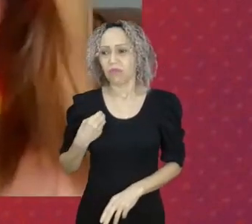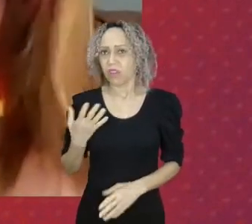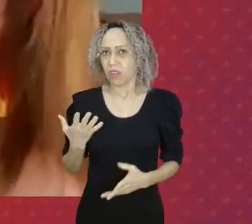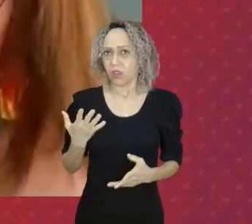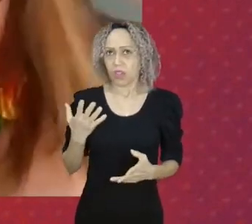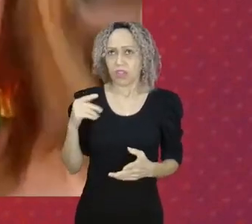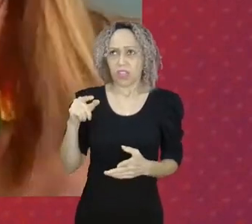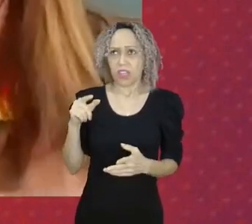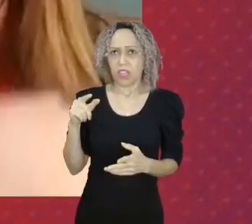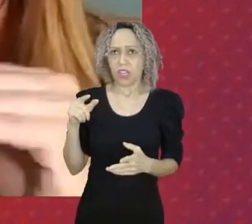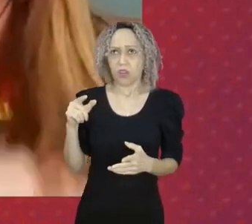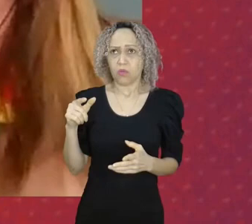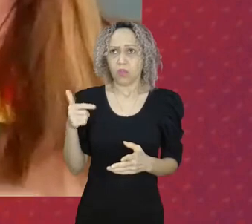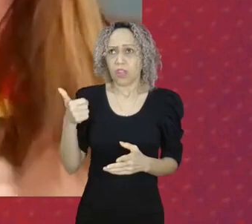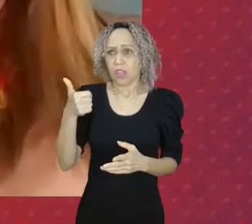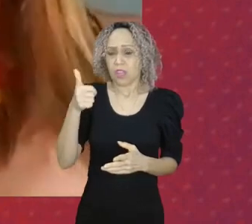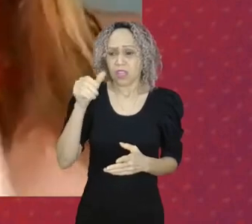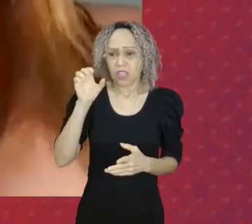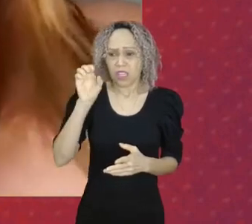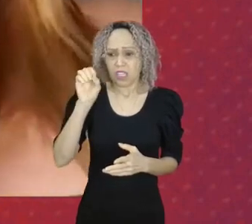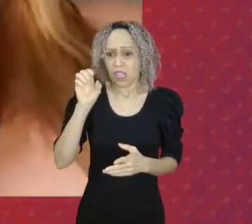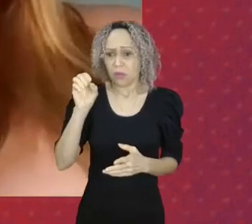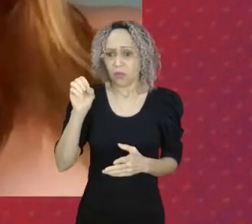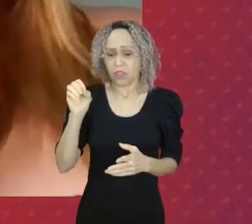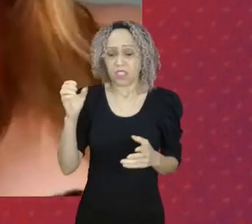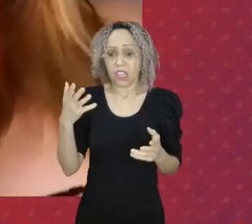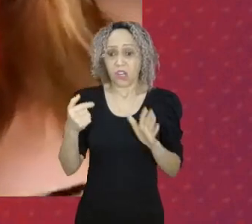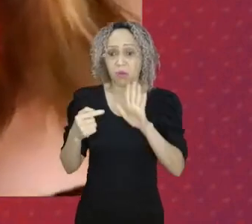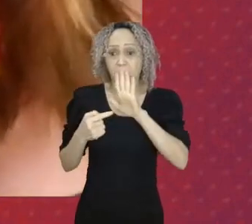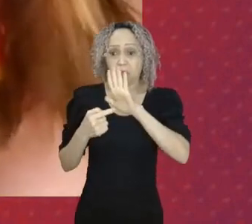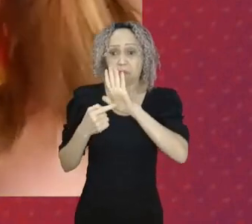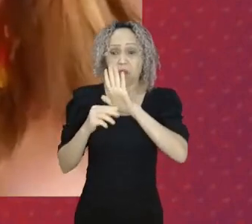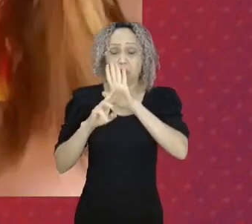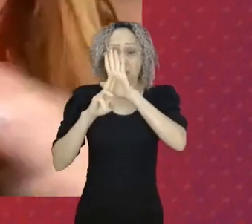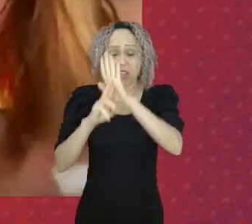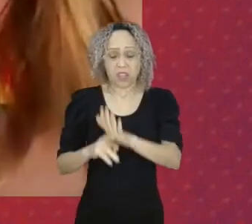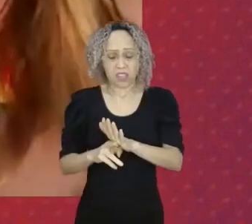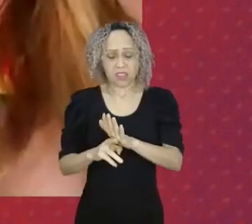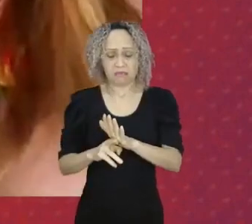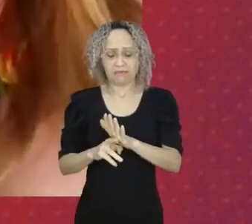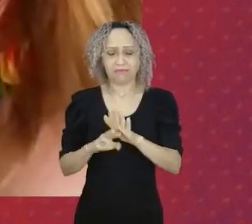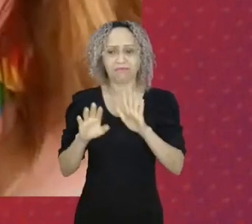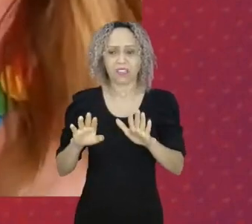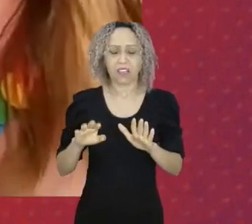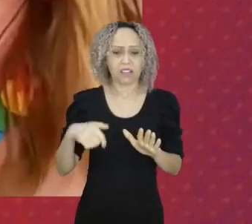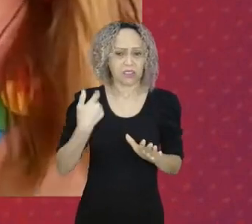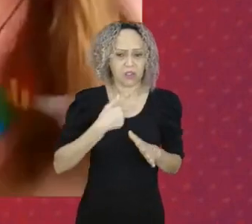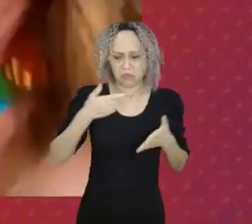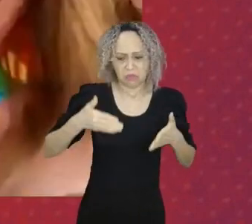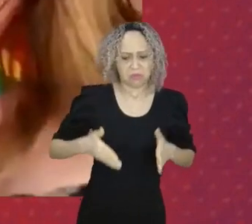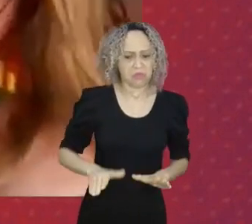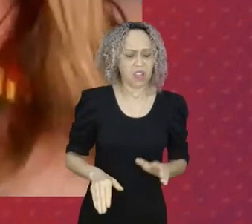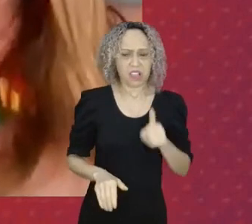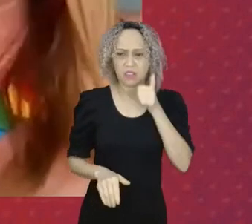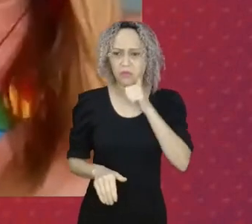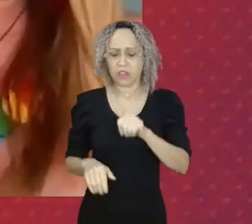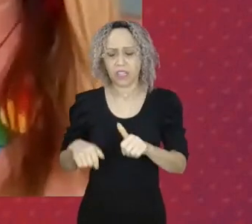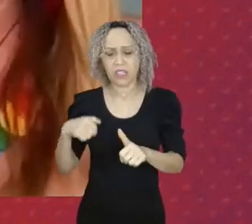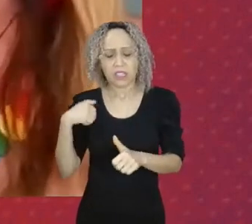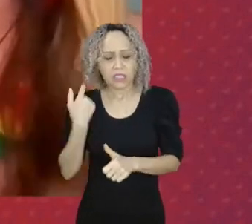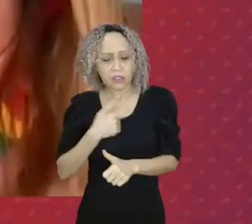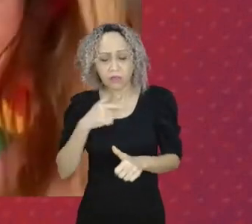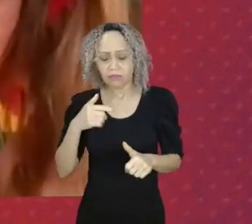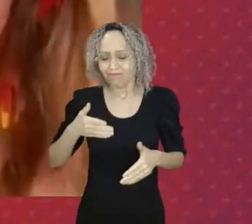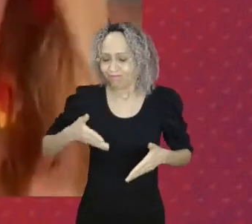todo, né? Por isso que Judith vai nos dizer que não se nasce mulher, torna-se mulher. A gente tem que se entender nesse mundo como